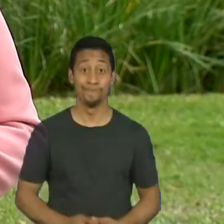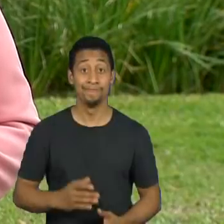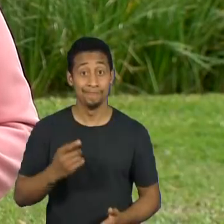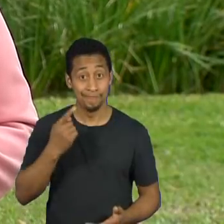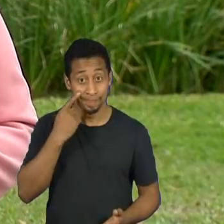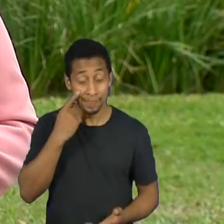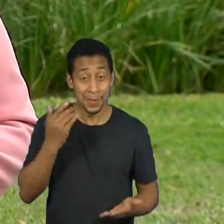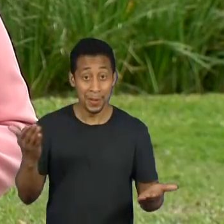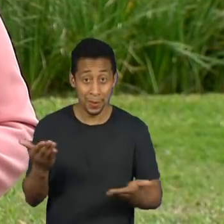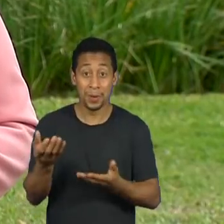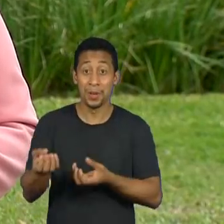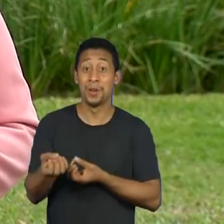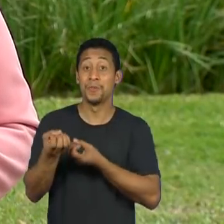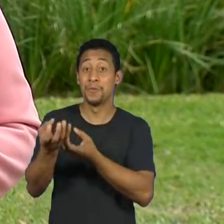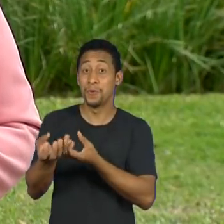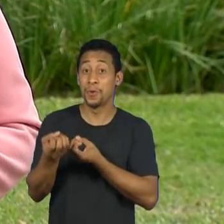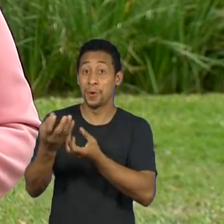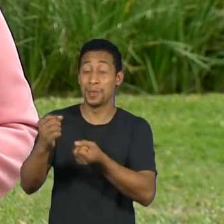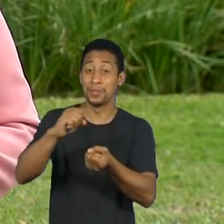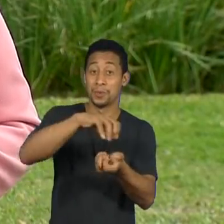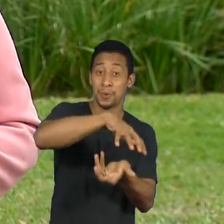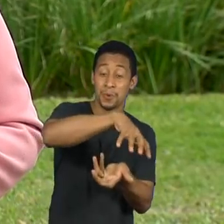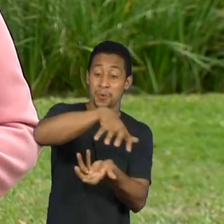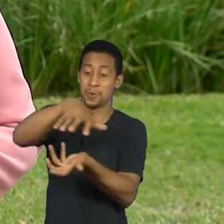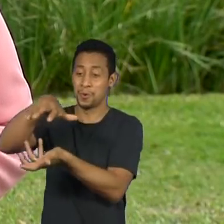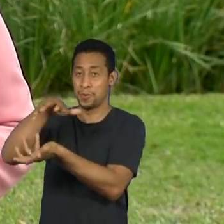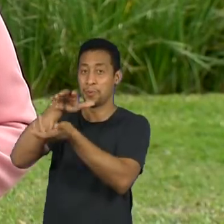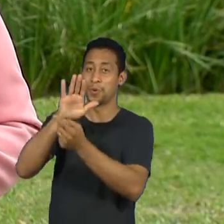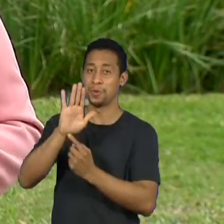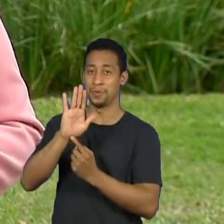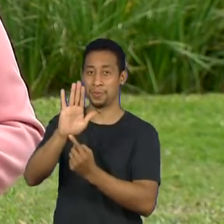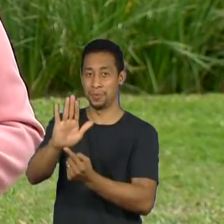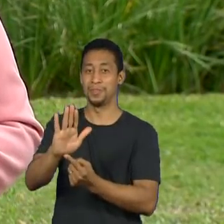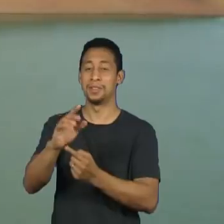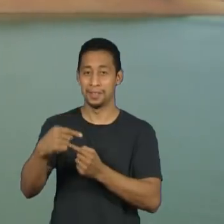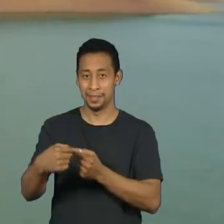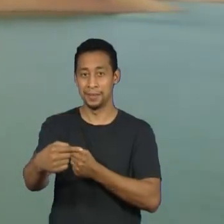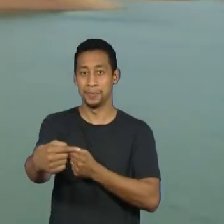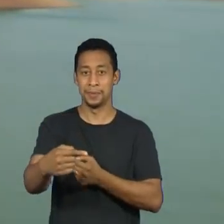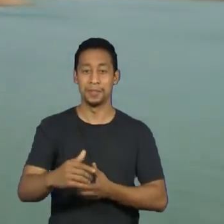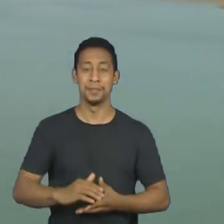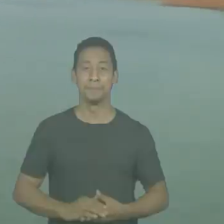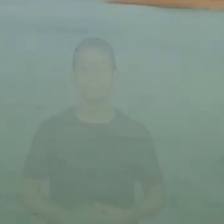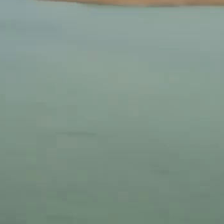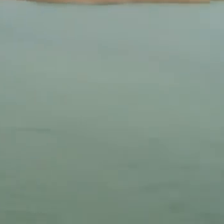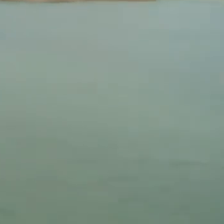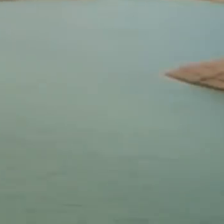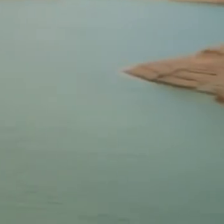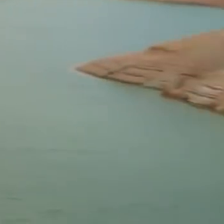Agora, as notícias socioambientais que tiveram destaque nesta semana.